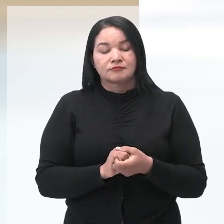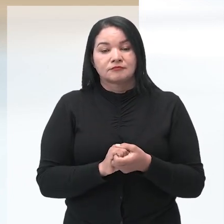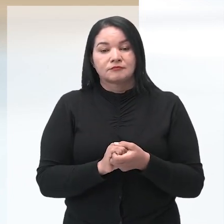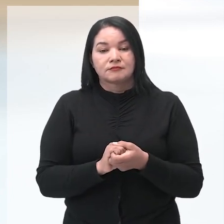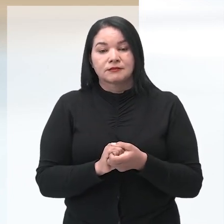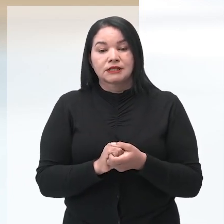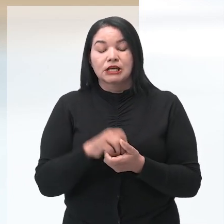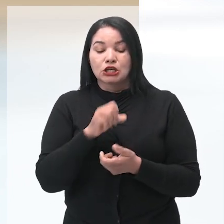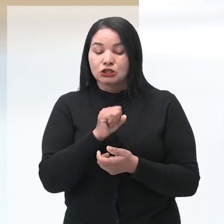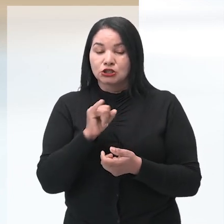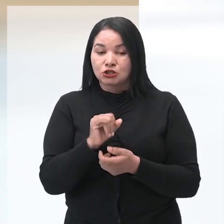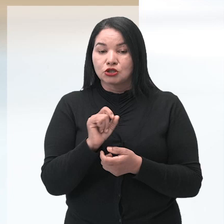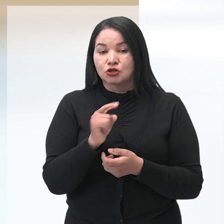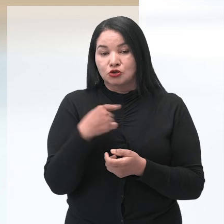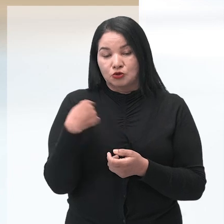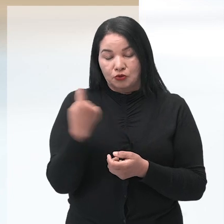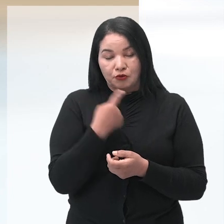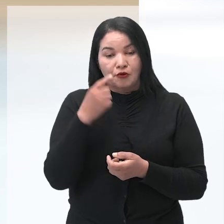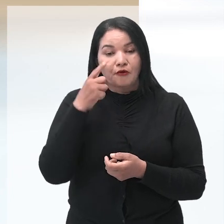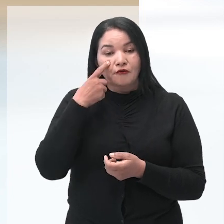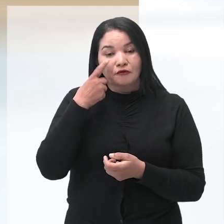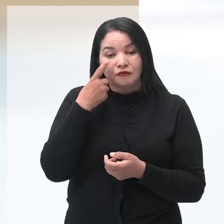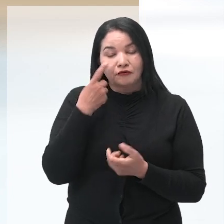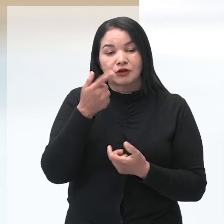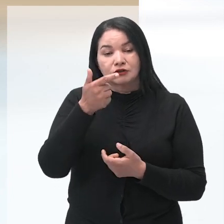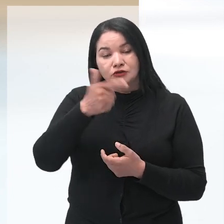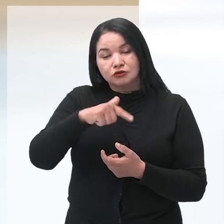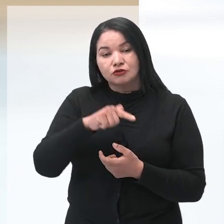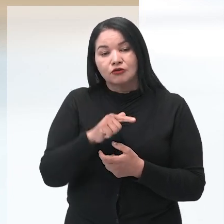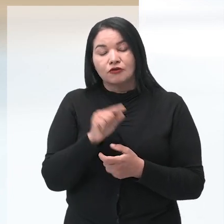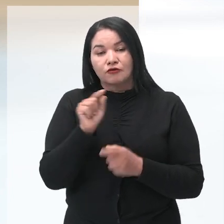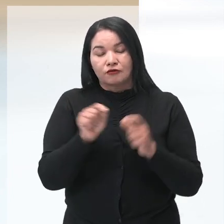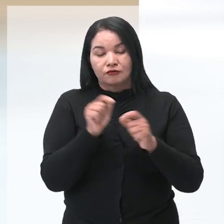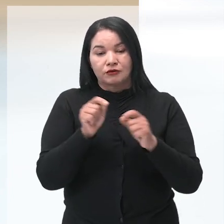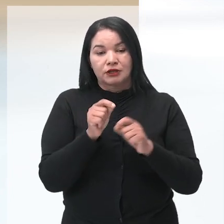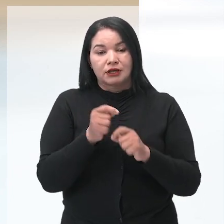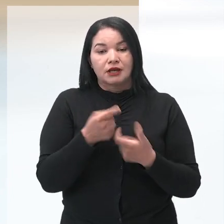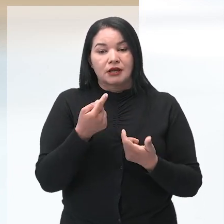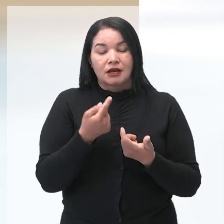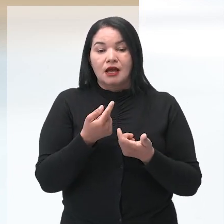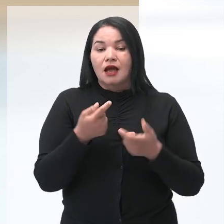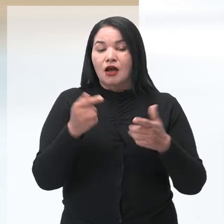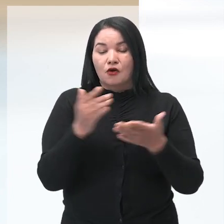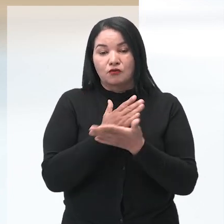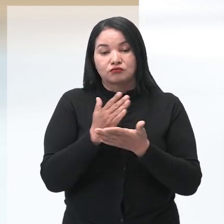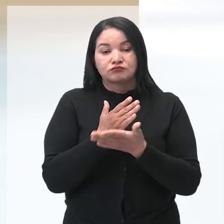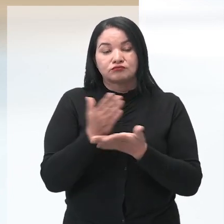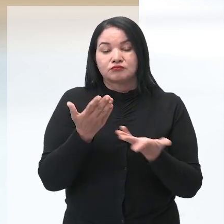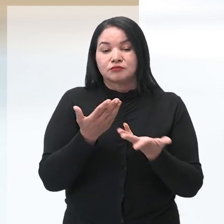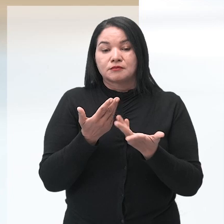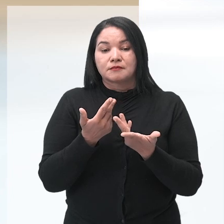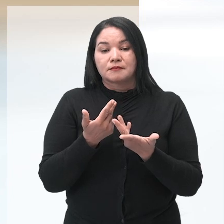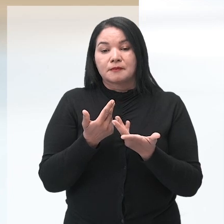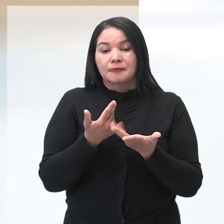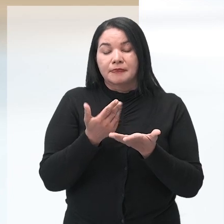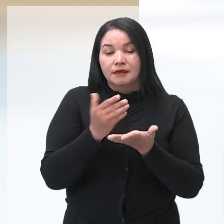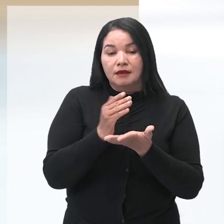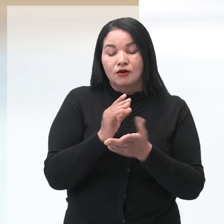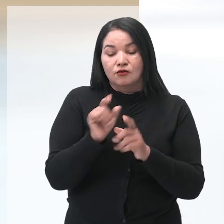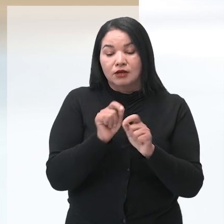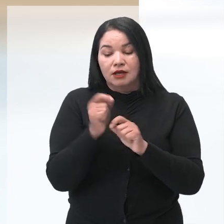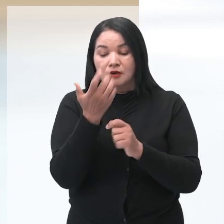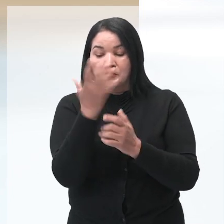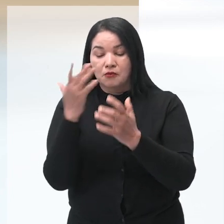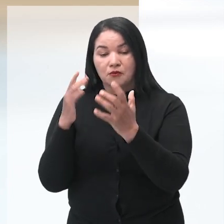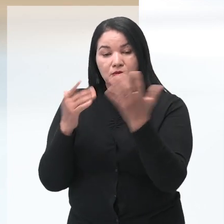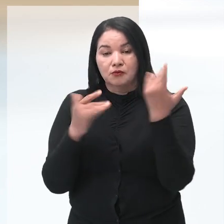revisitar aí, né, em outros momentos, falamos a respeito dos recursos renováveis e